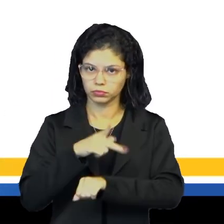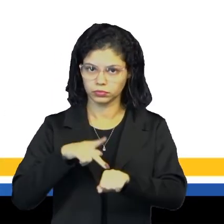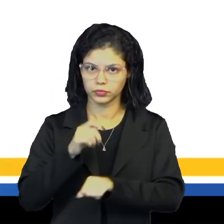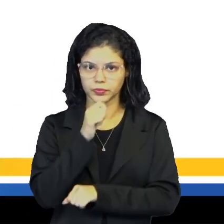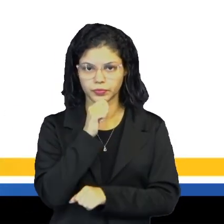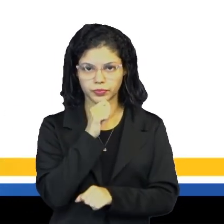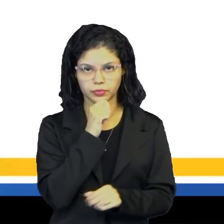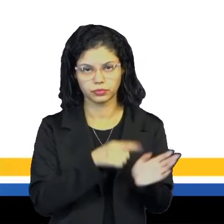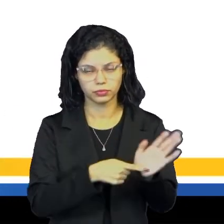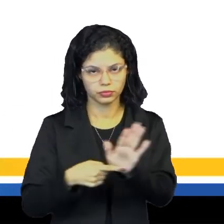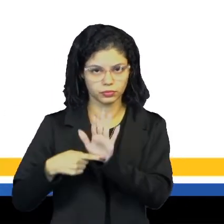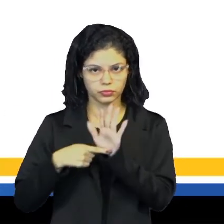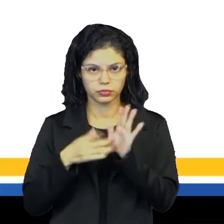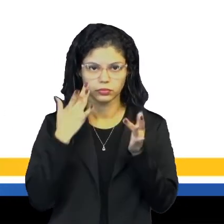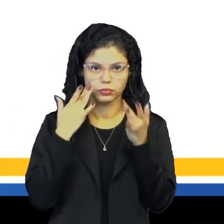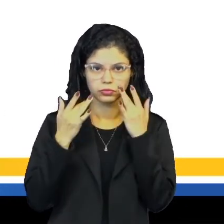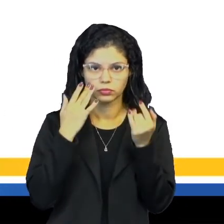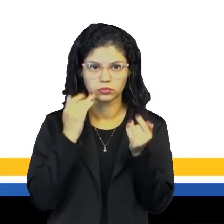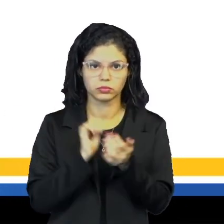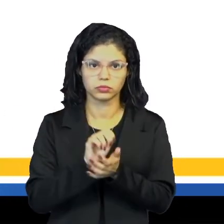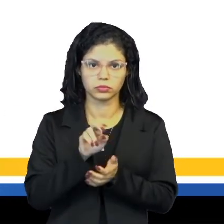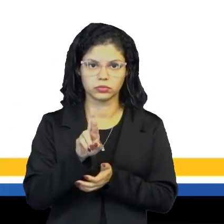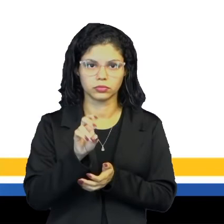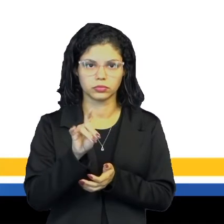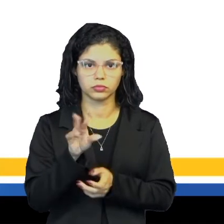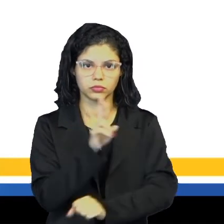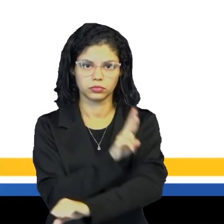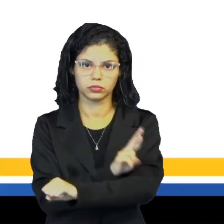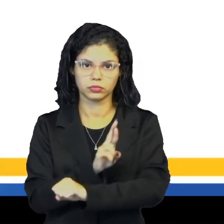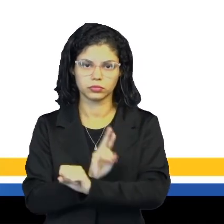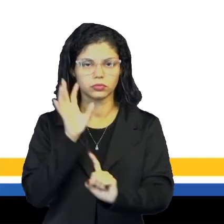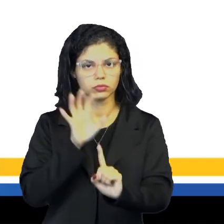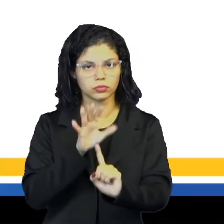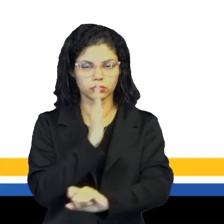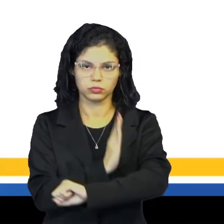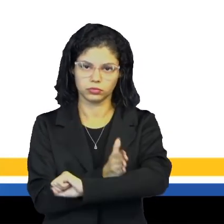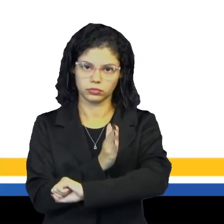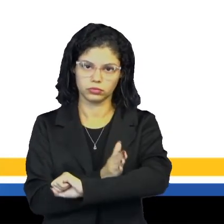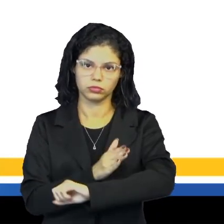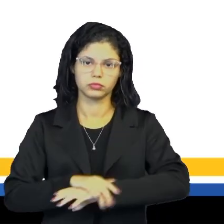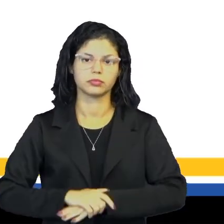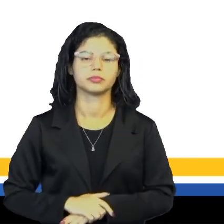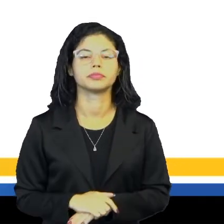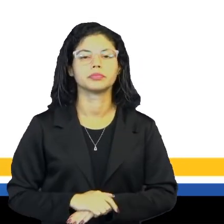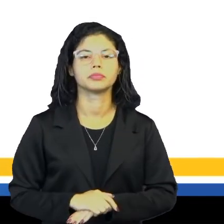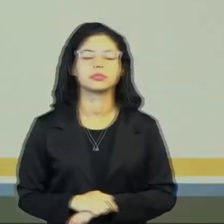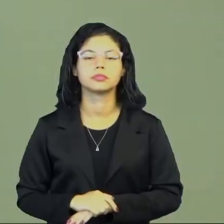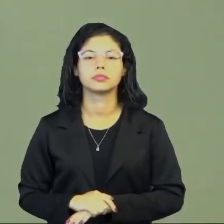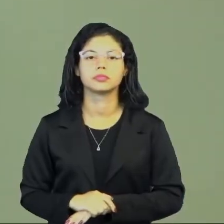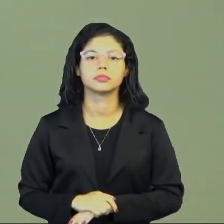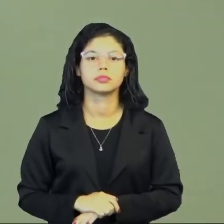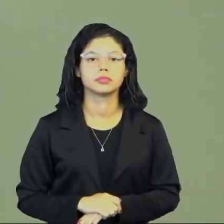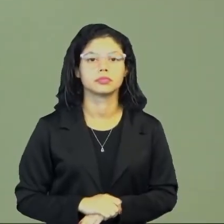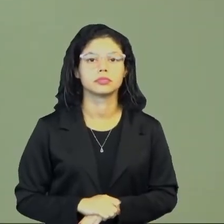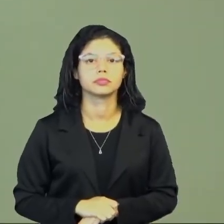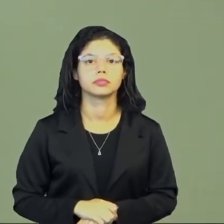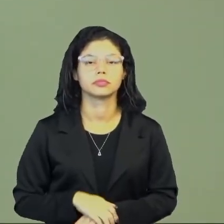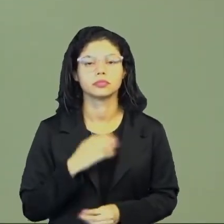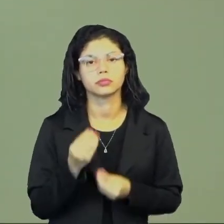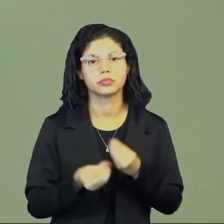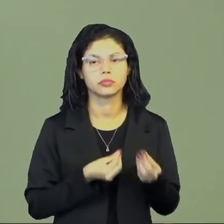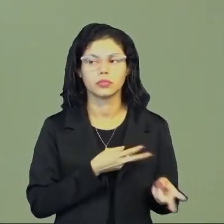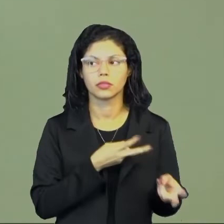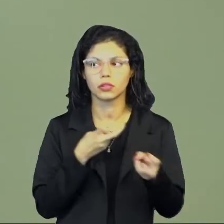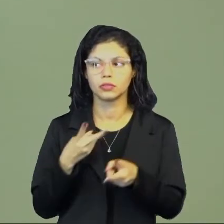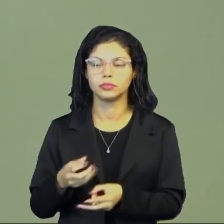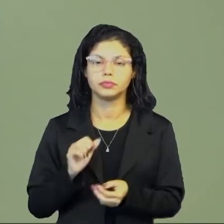ainda apresentavam um teatro erudito e religioso de influência medieval, né? Então, como a gente